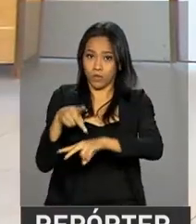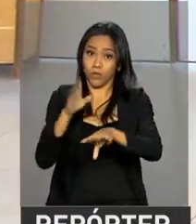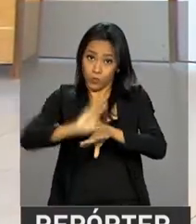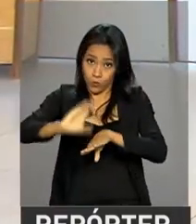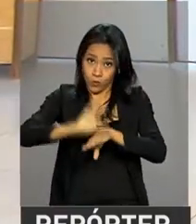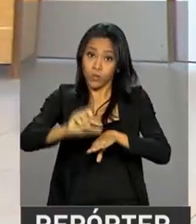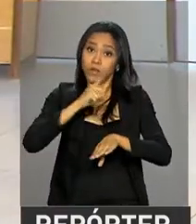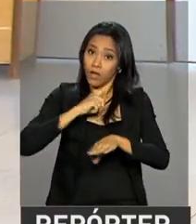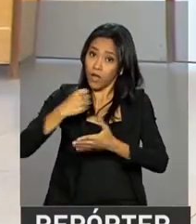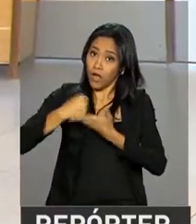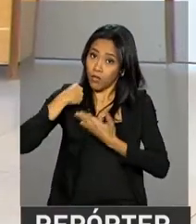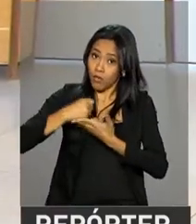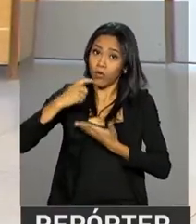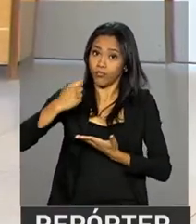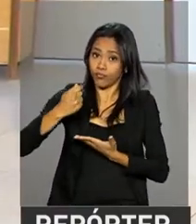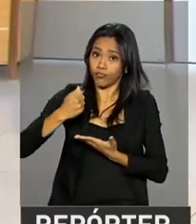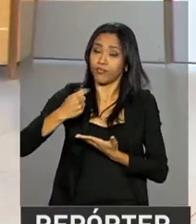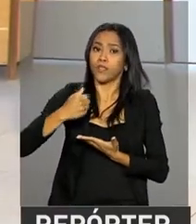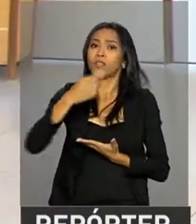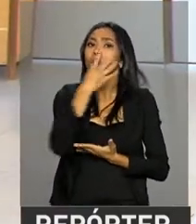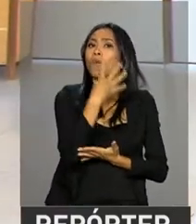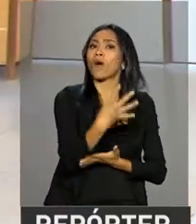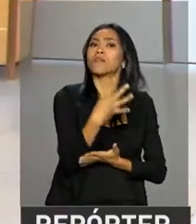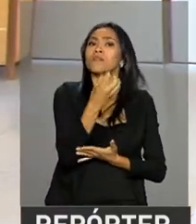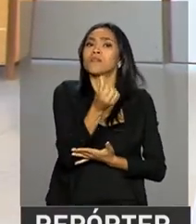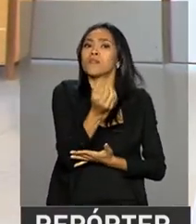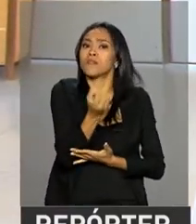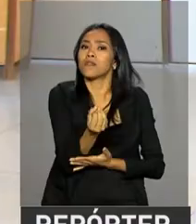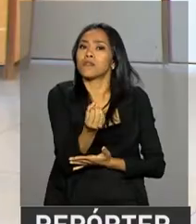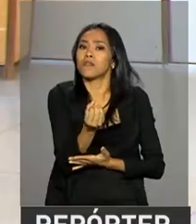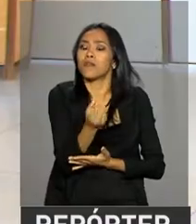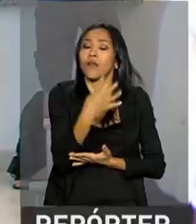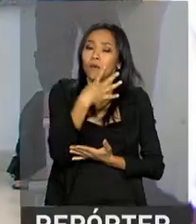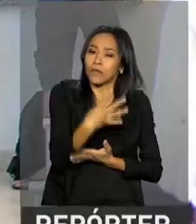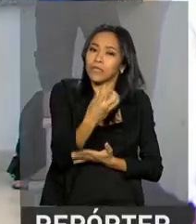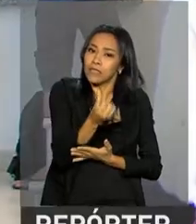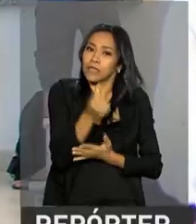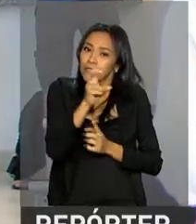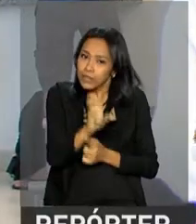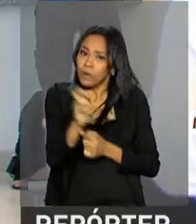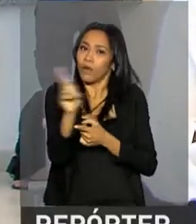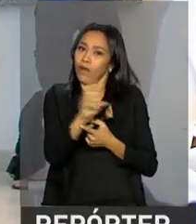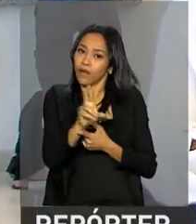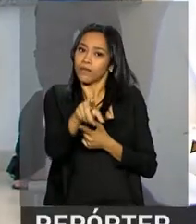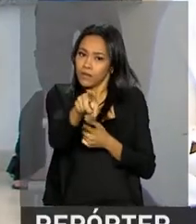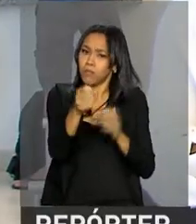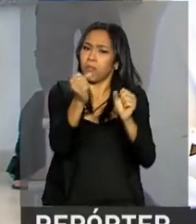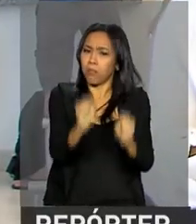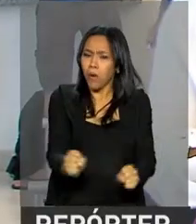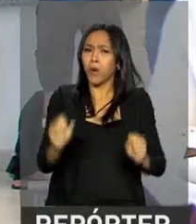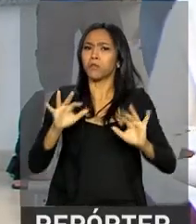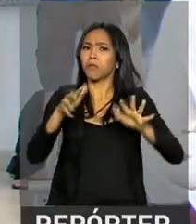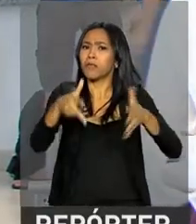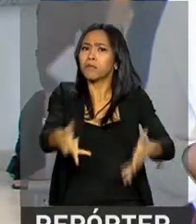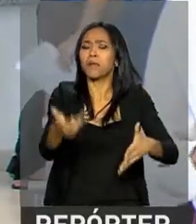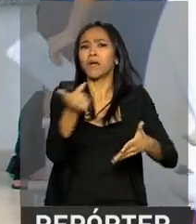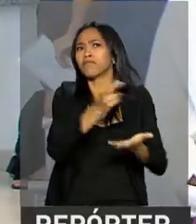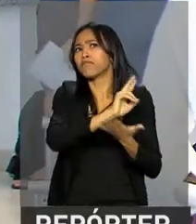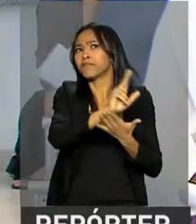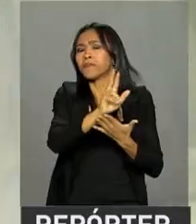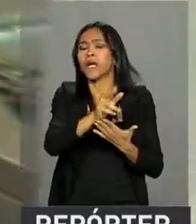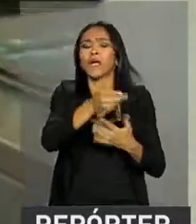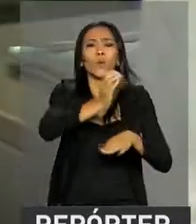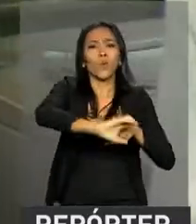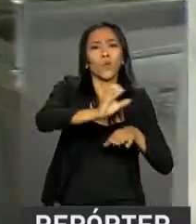auxílio sócio-econômico de 465 reais e ainda pode participar de cursos de idiomas